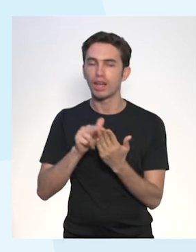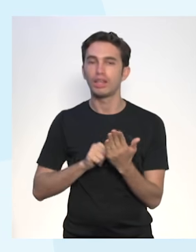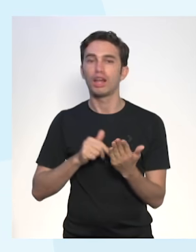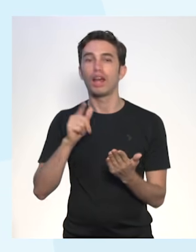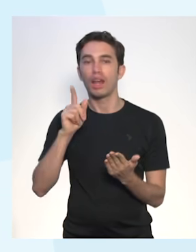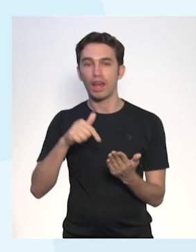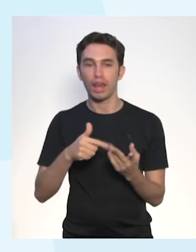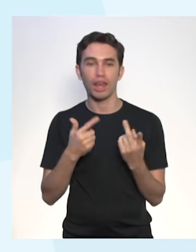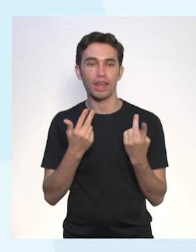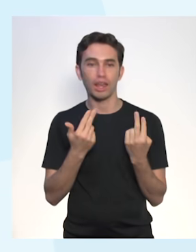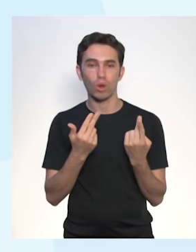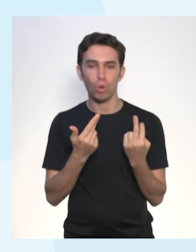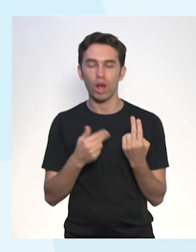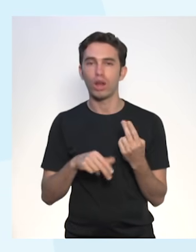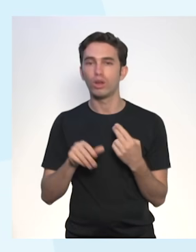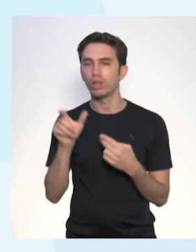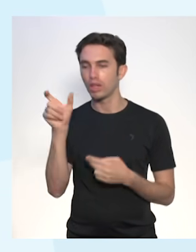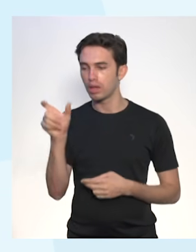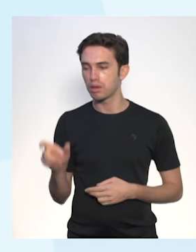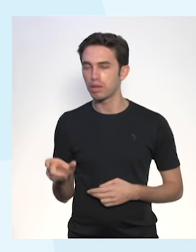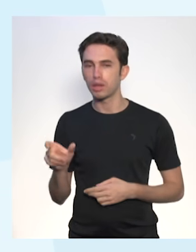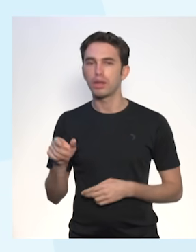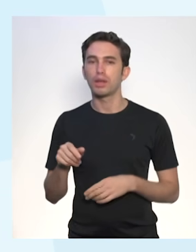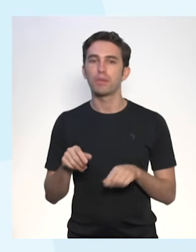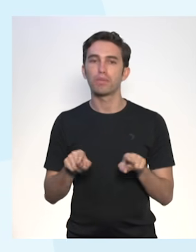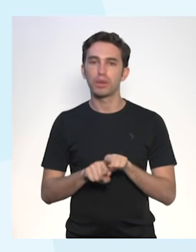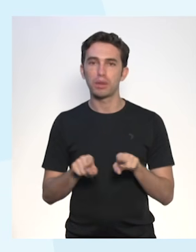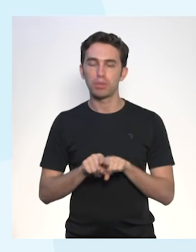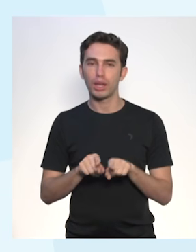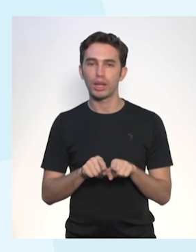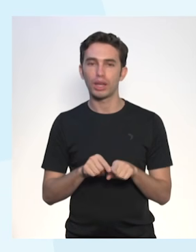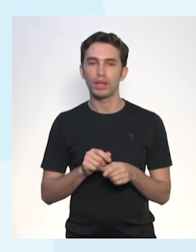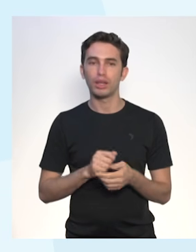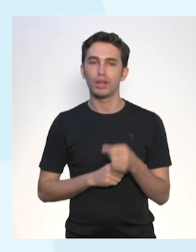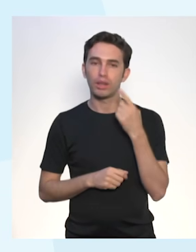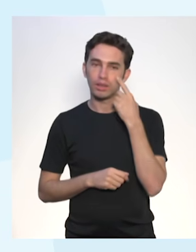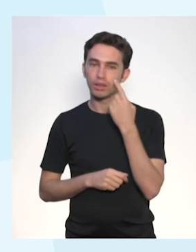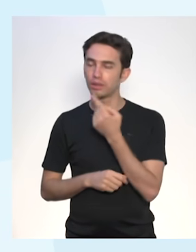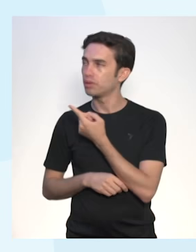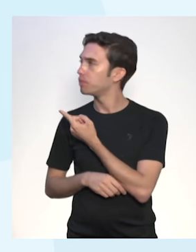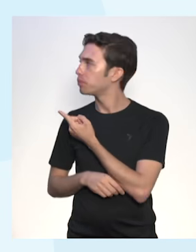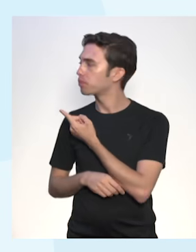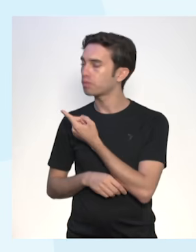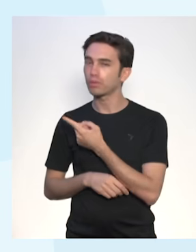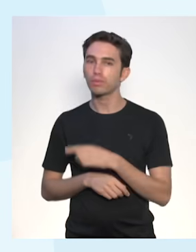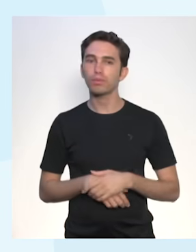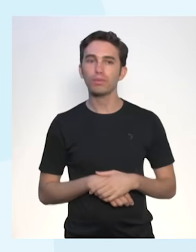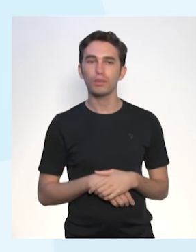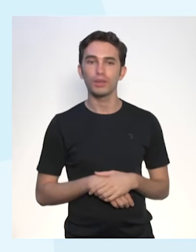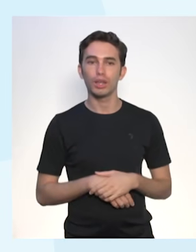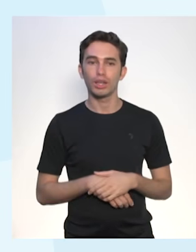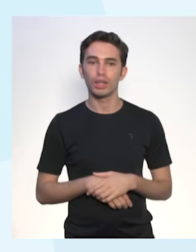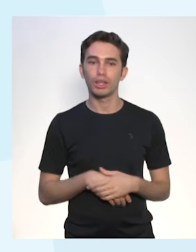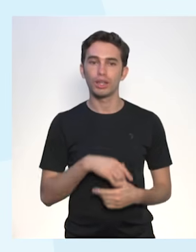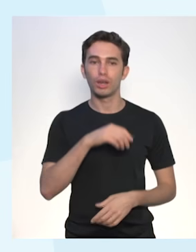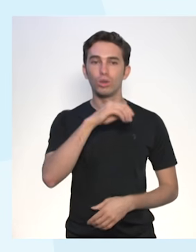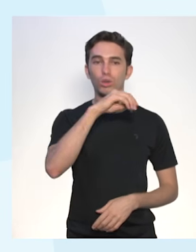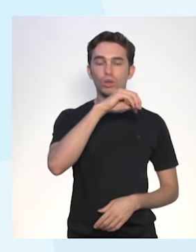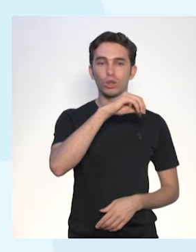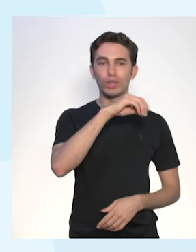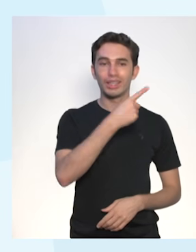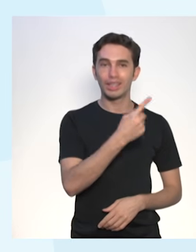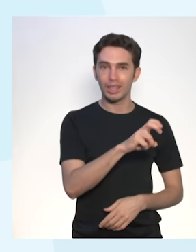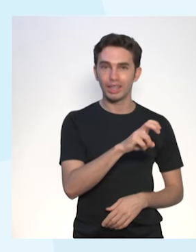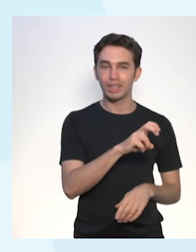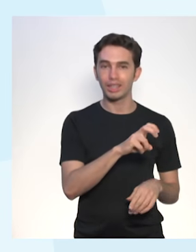do mesmo tamanho da parte pintada anterior. Ó, eu voltando, ó. Ó, antes estava assim, ó, em 15 pedaços, ó. E